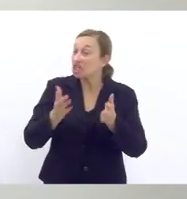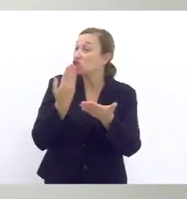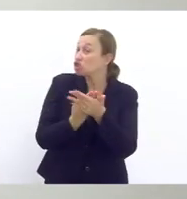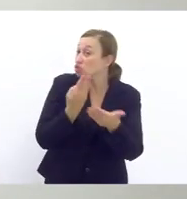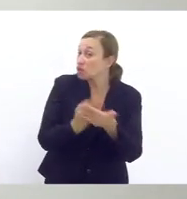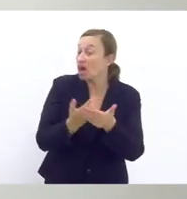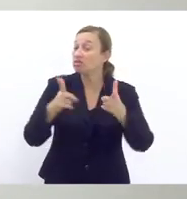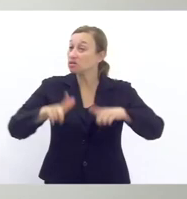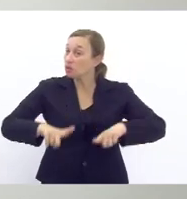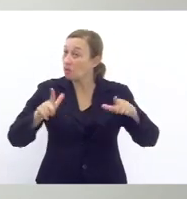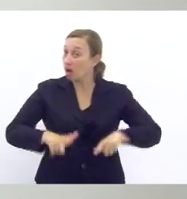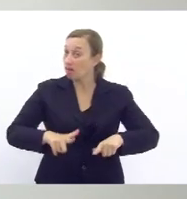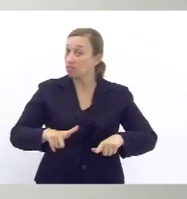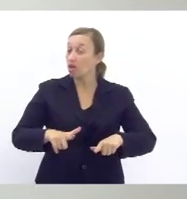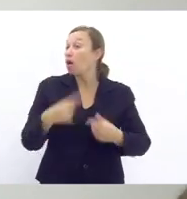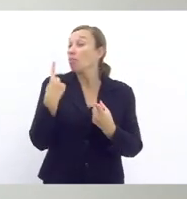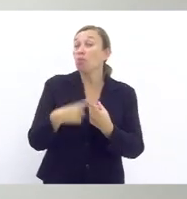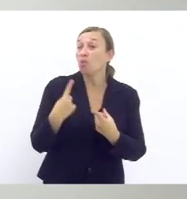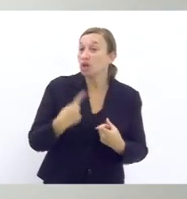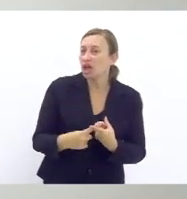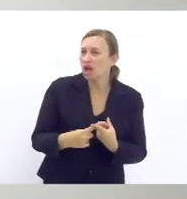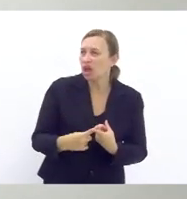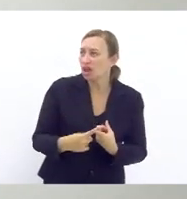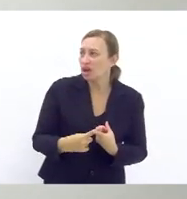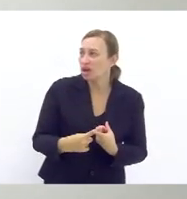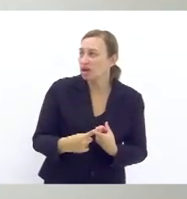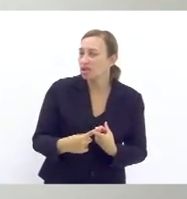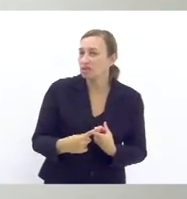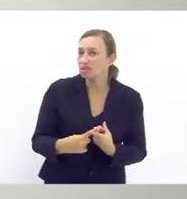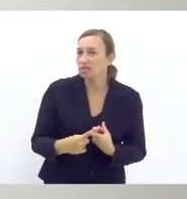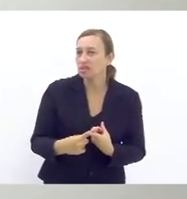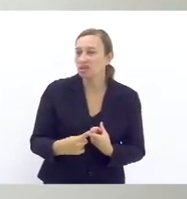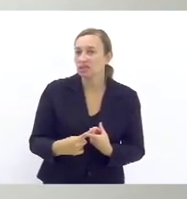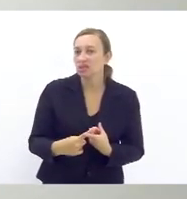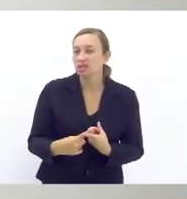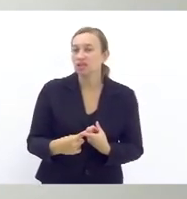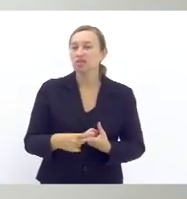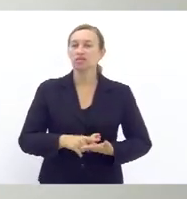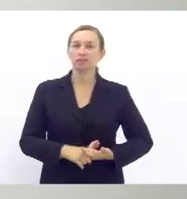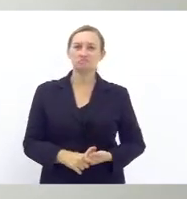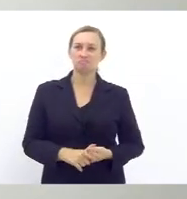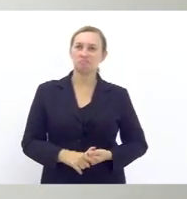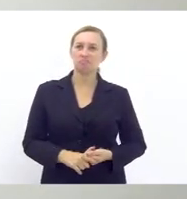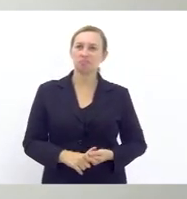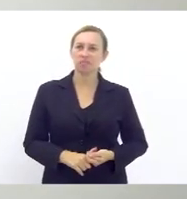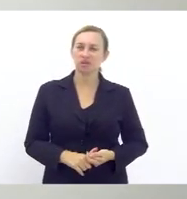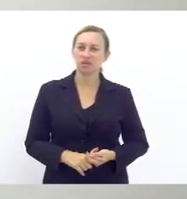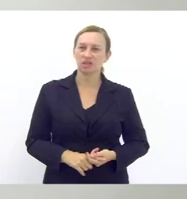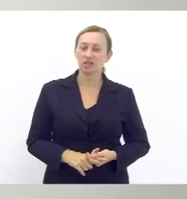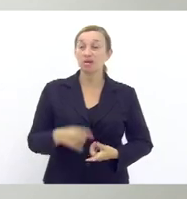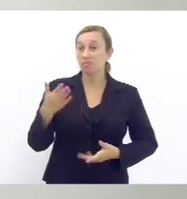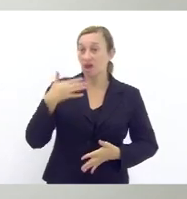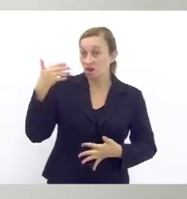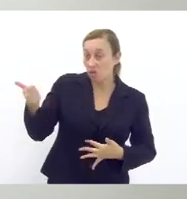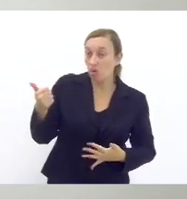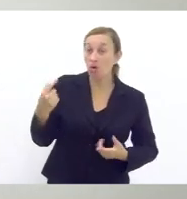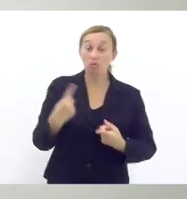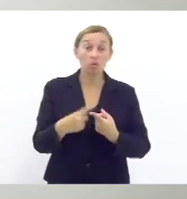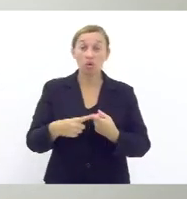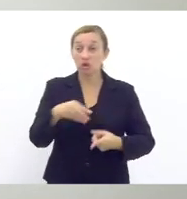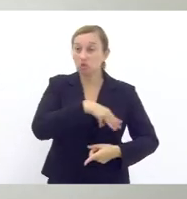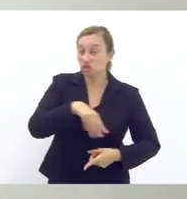partir desse lugar Por que que então é não se considera ou melhor por que que o ministério público